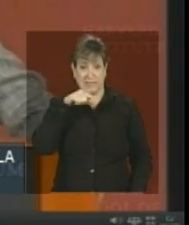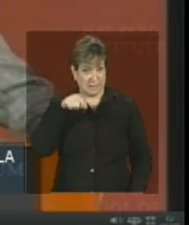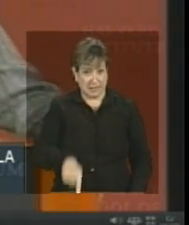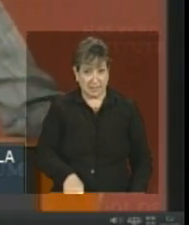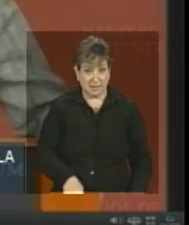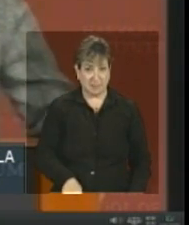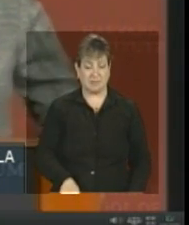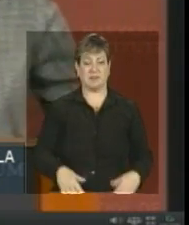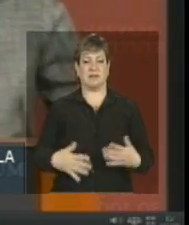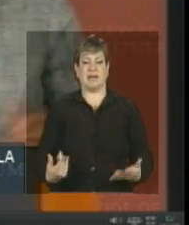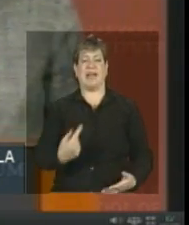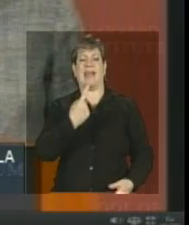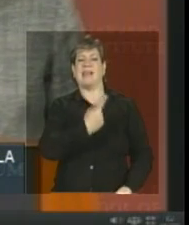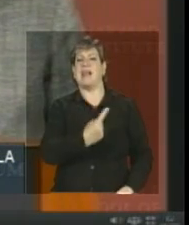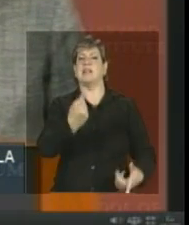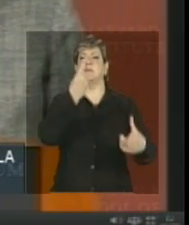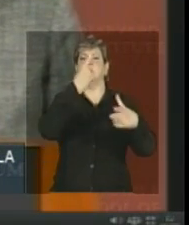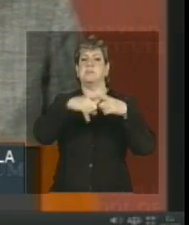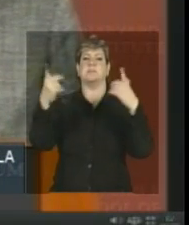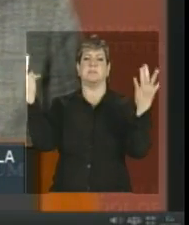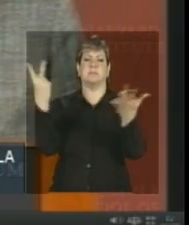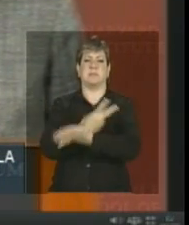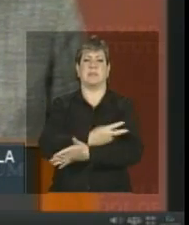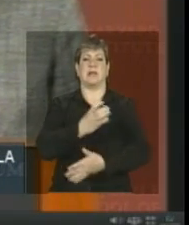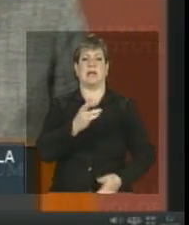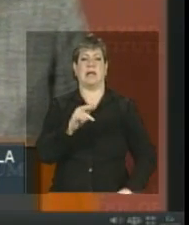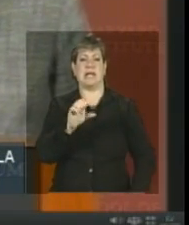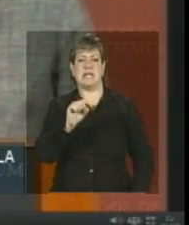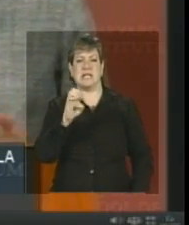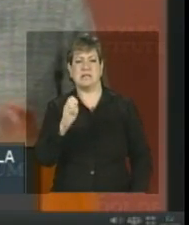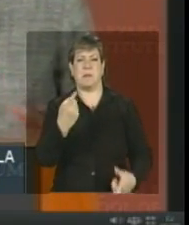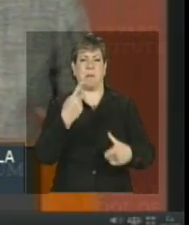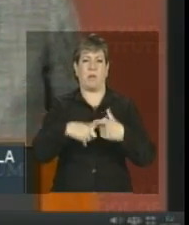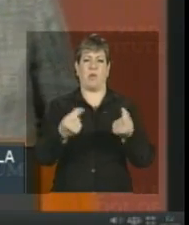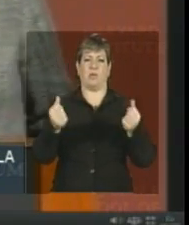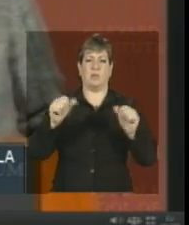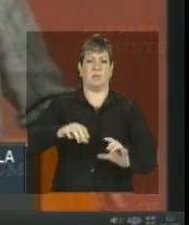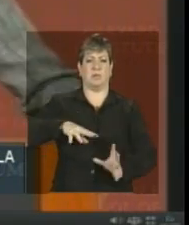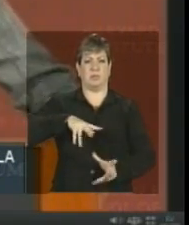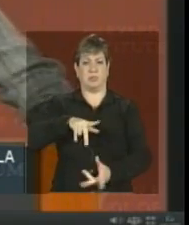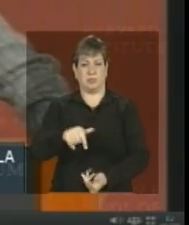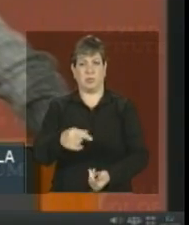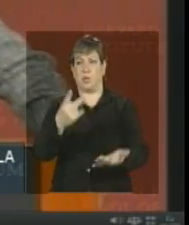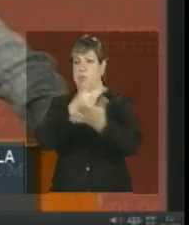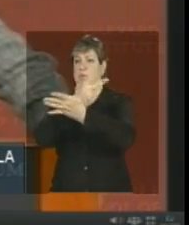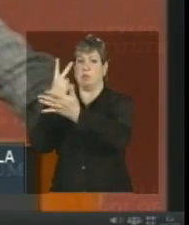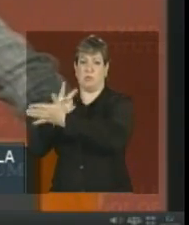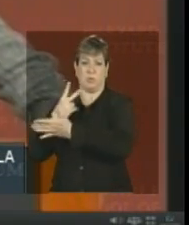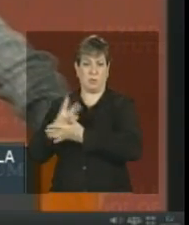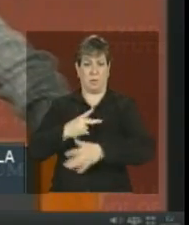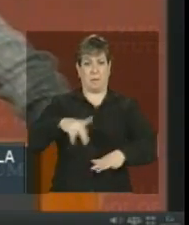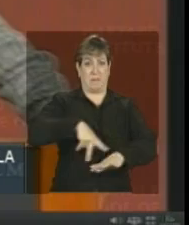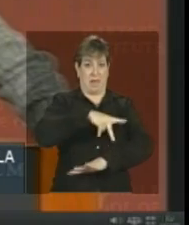a cada crise que ocorria, nos países desenvolvidos,